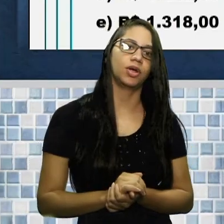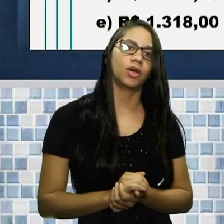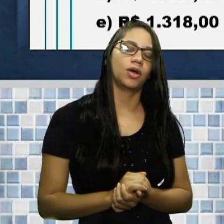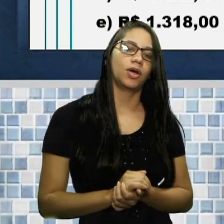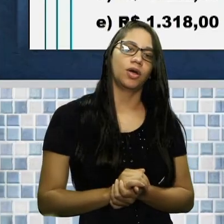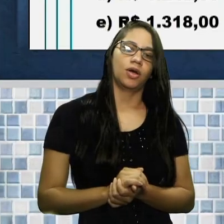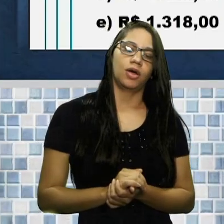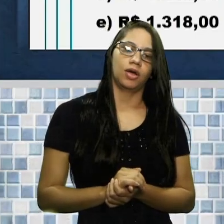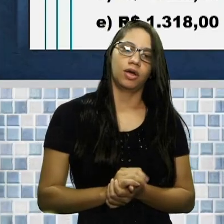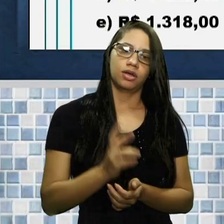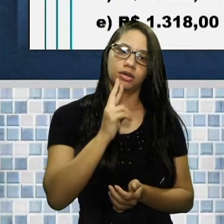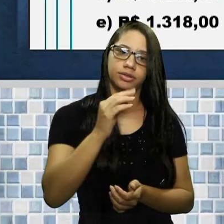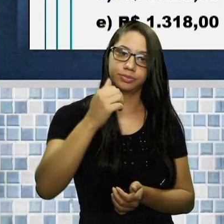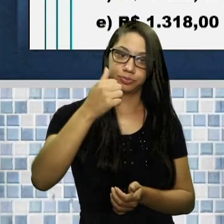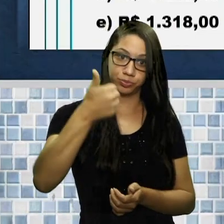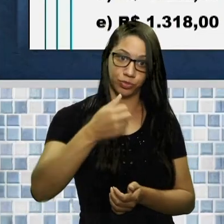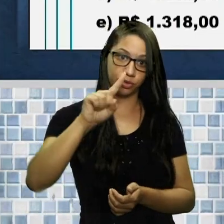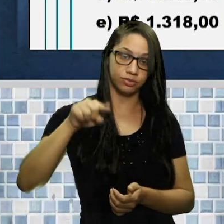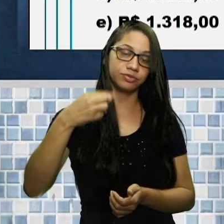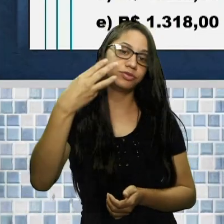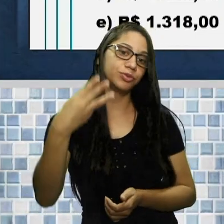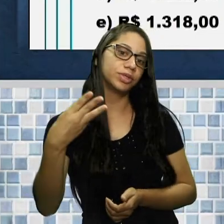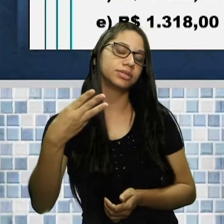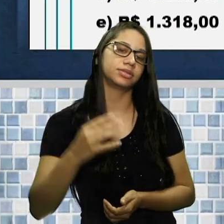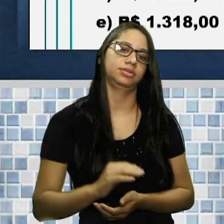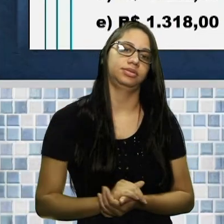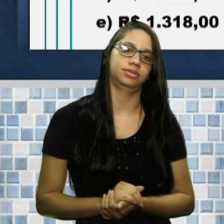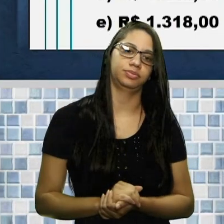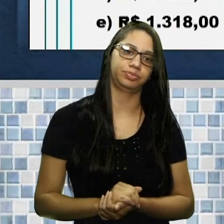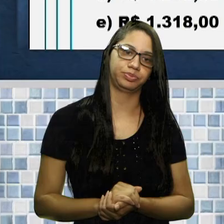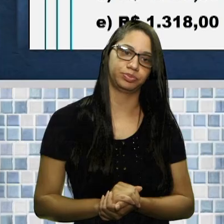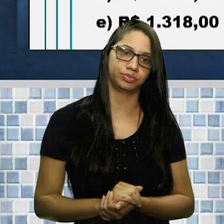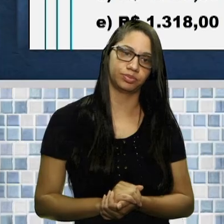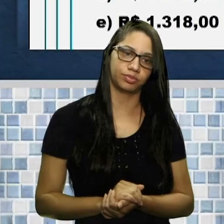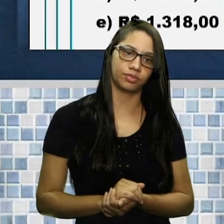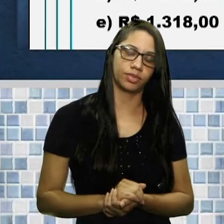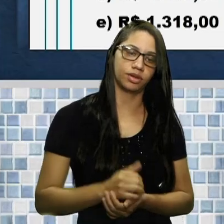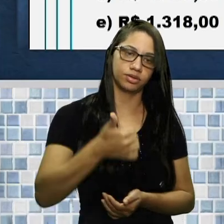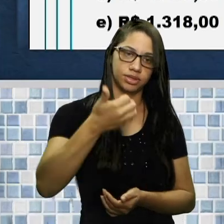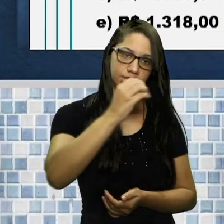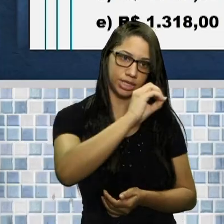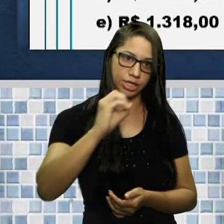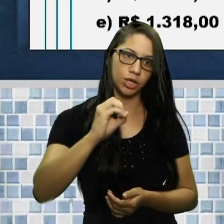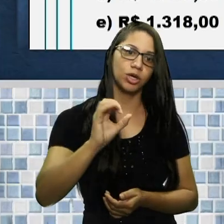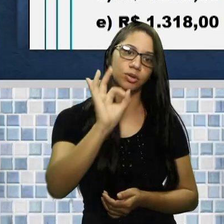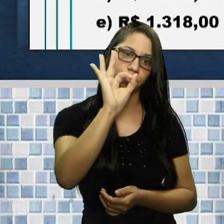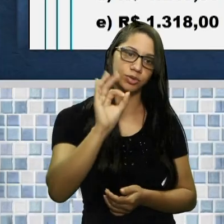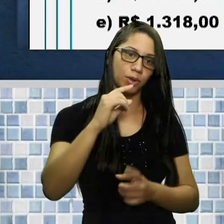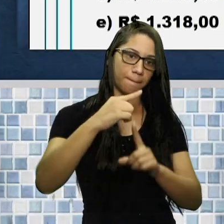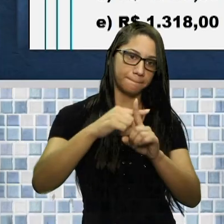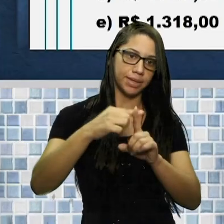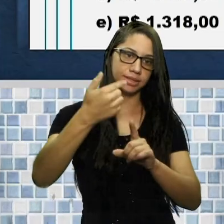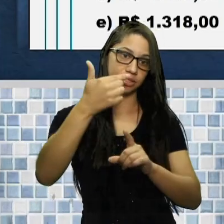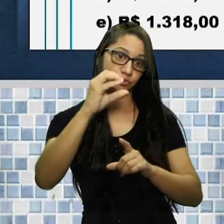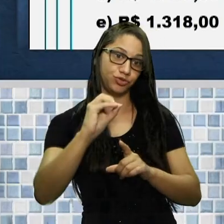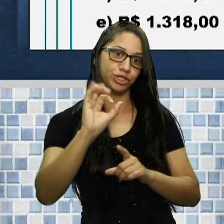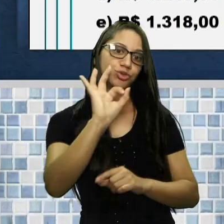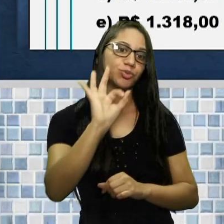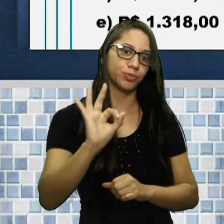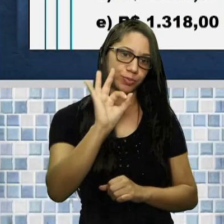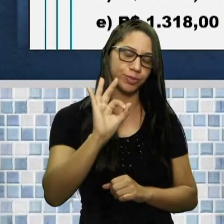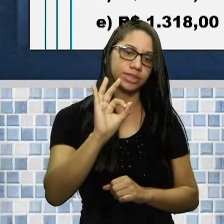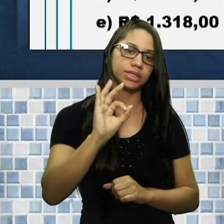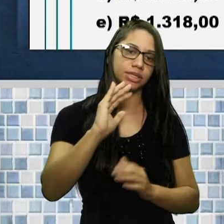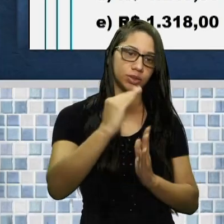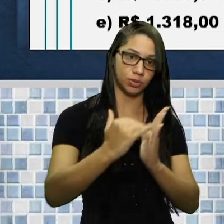Dividindo, encontramos 1,3, ou 1,30. Ao mesmo tempo, nós temos 100 mais 20%, que é o